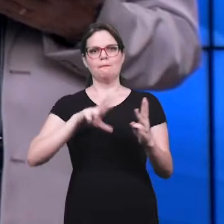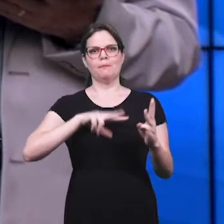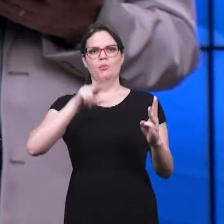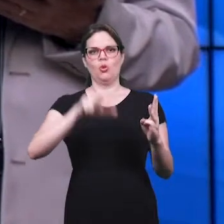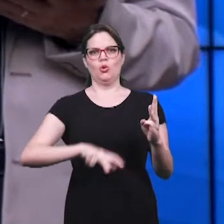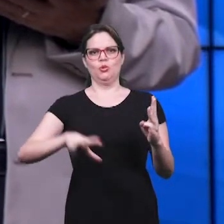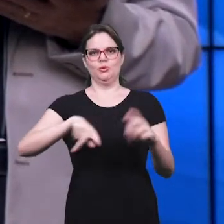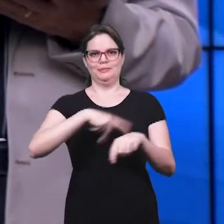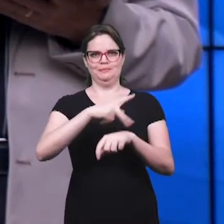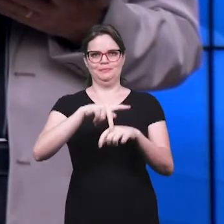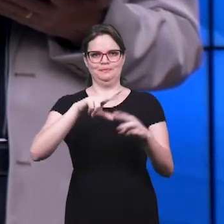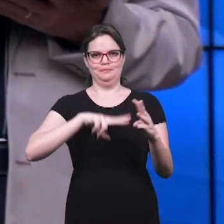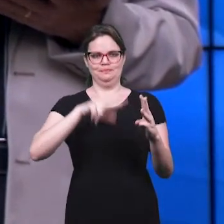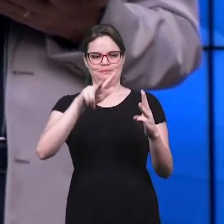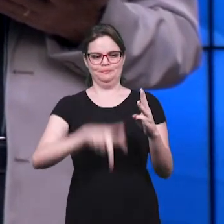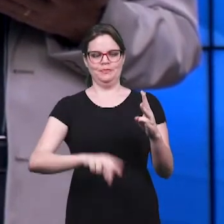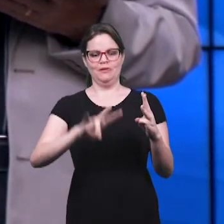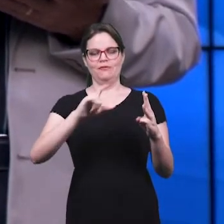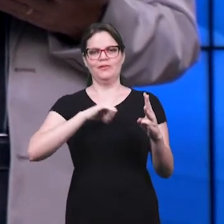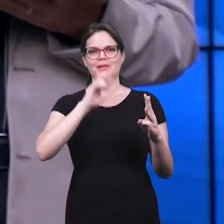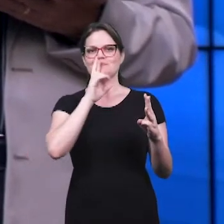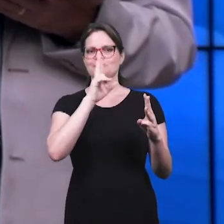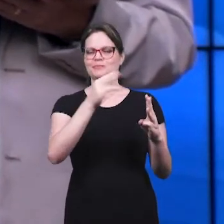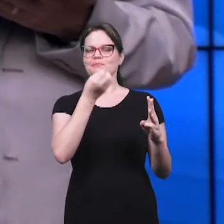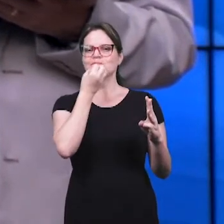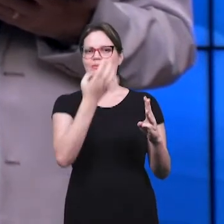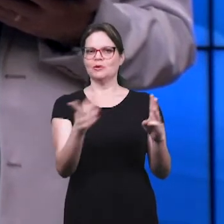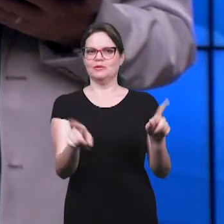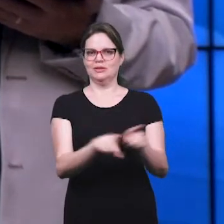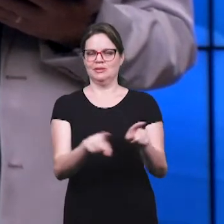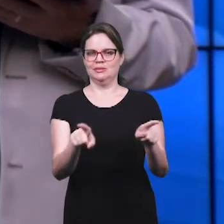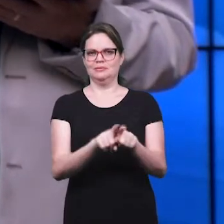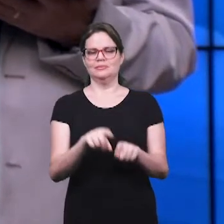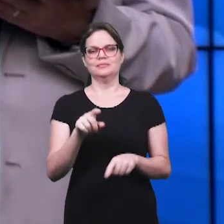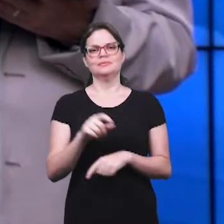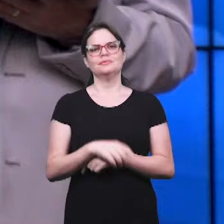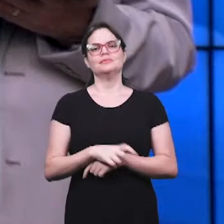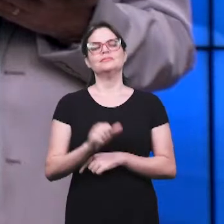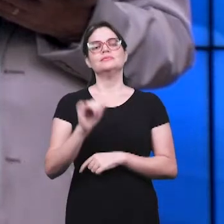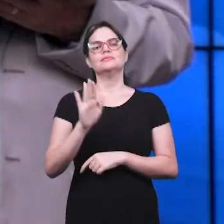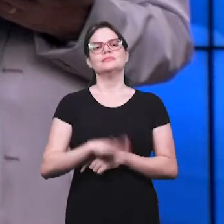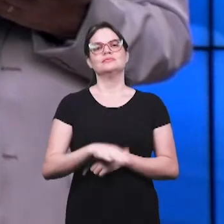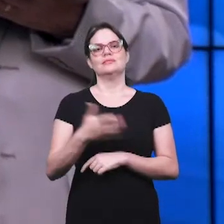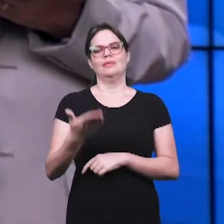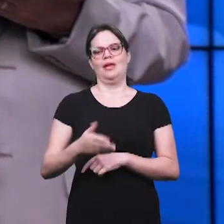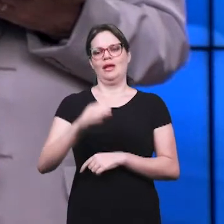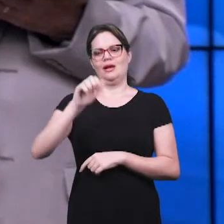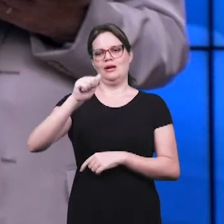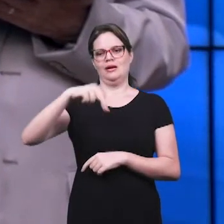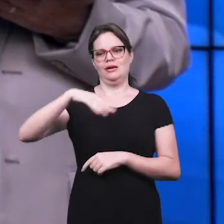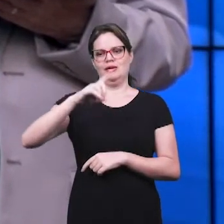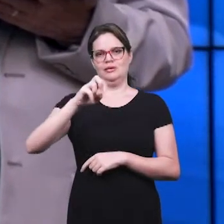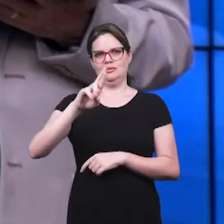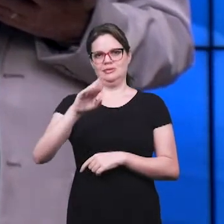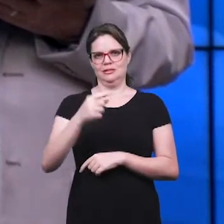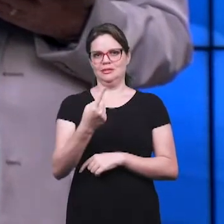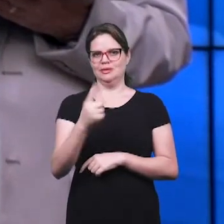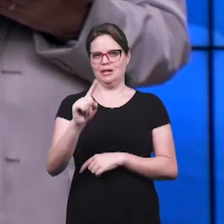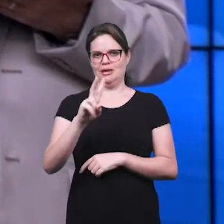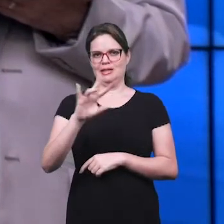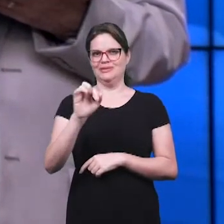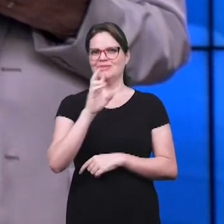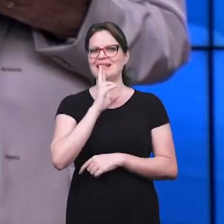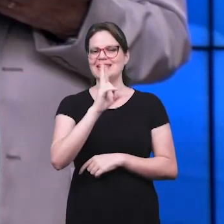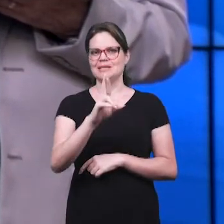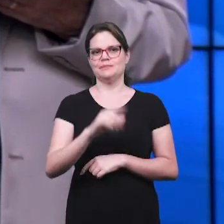nós teremos uma resposta muito boa, que é do nosso querido, amado André Alves. O André Alves,